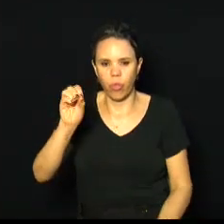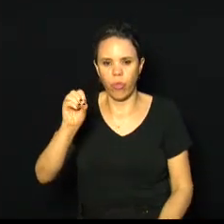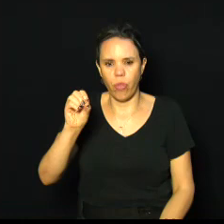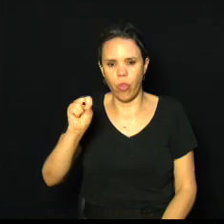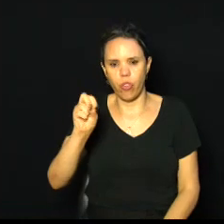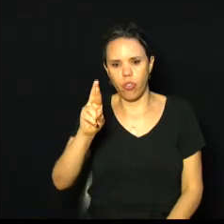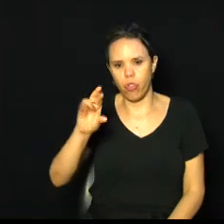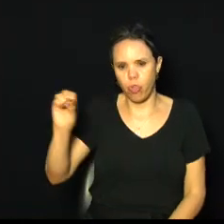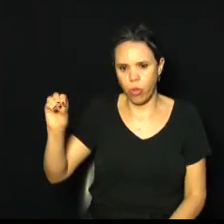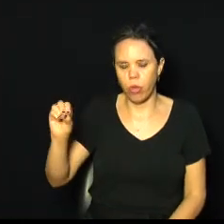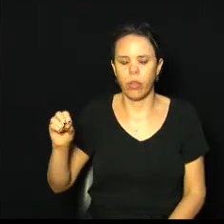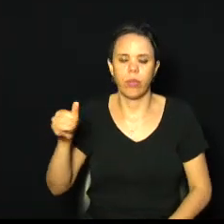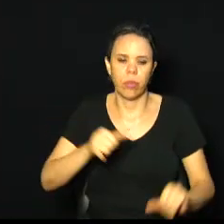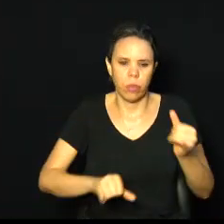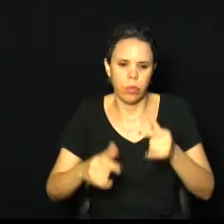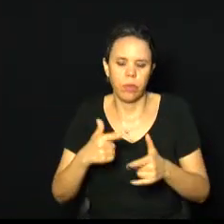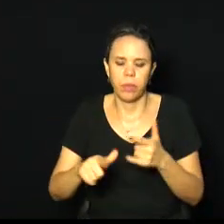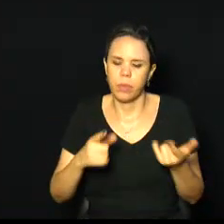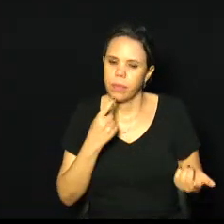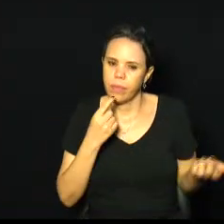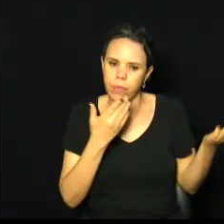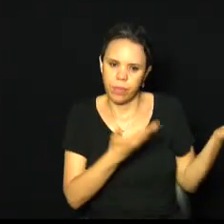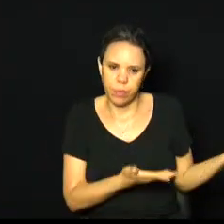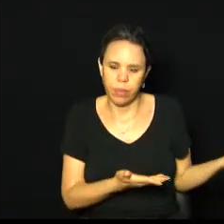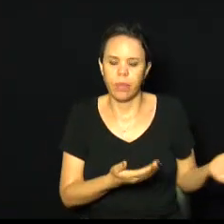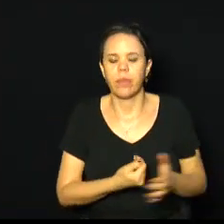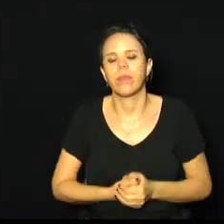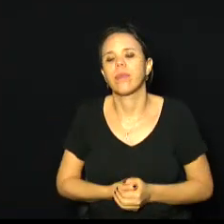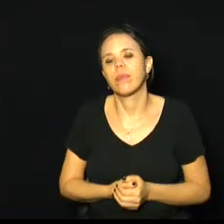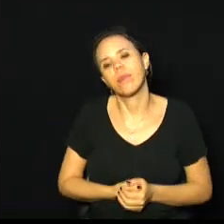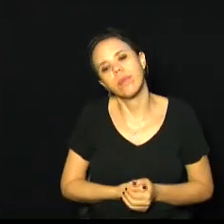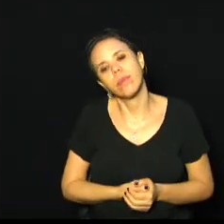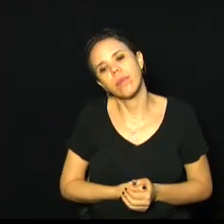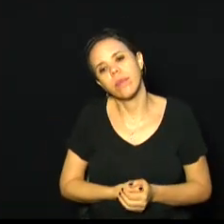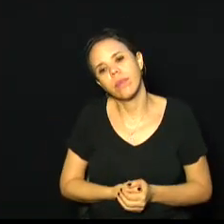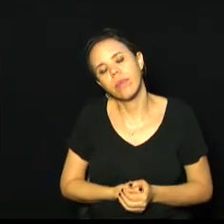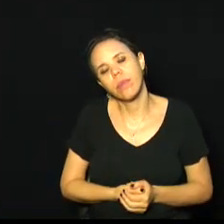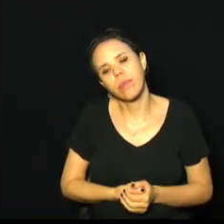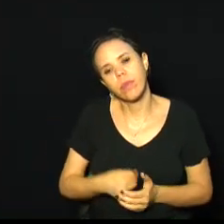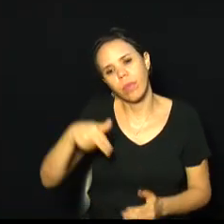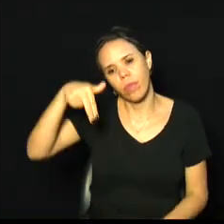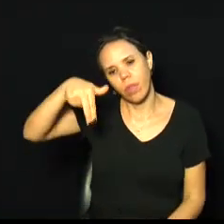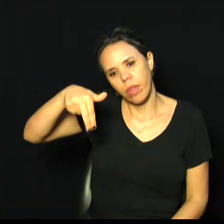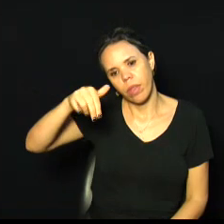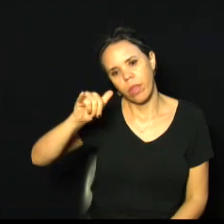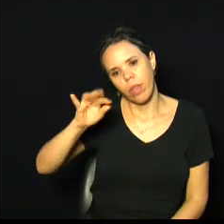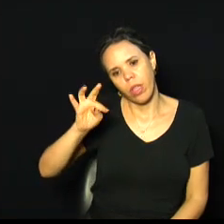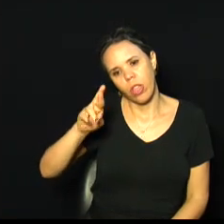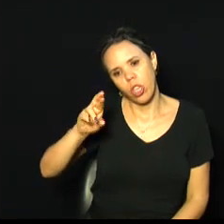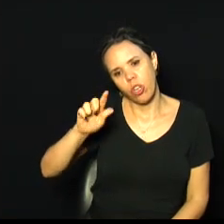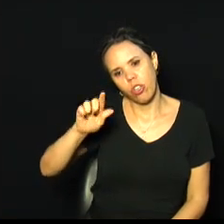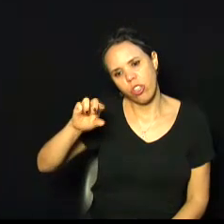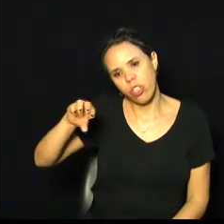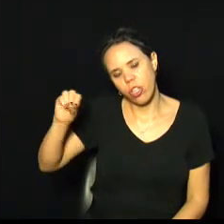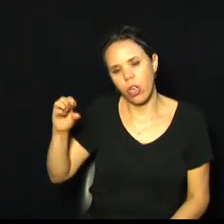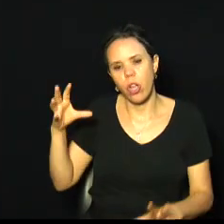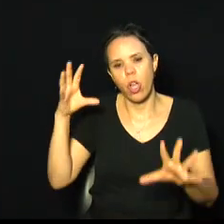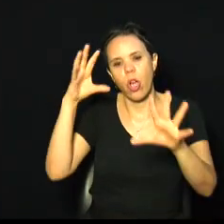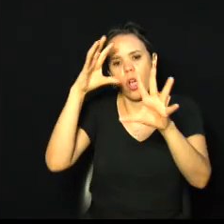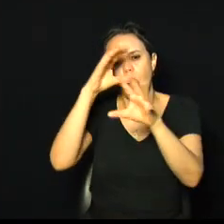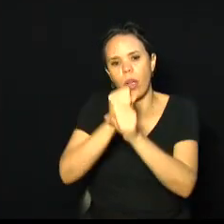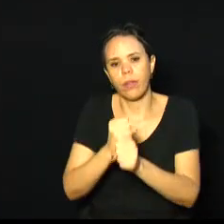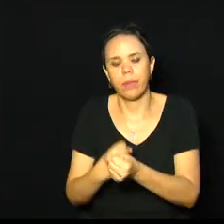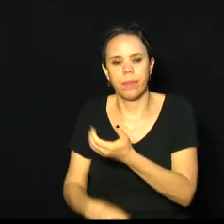aí nós temos problemas aqui em Campinas com remoção de nitrogênio em nossas águas. Qual é o total dessa